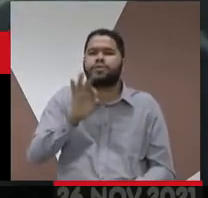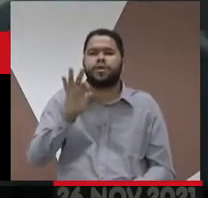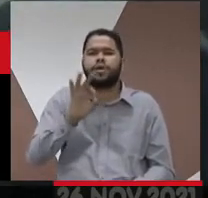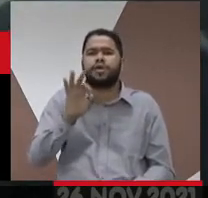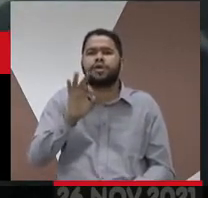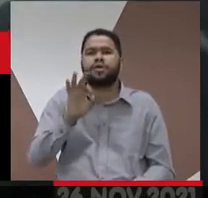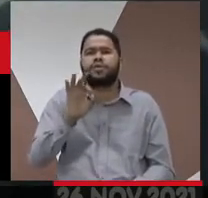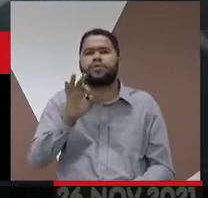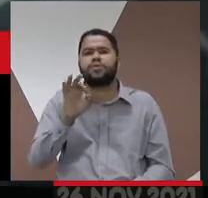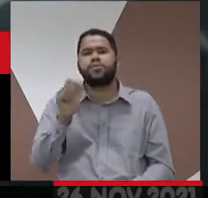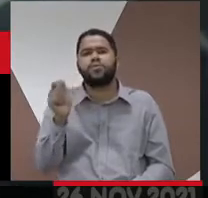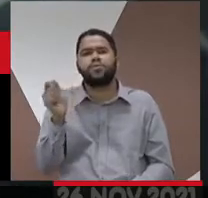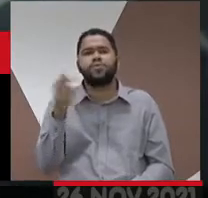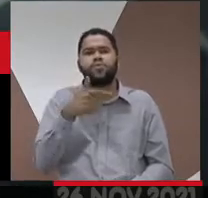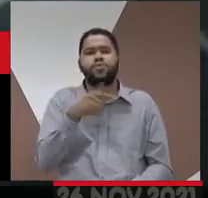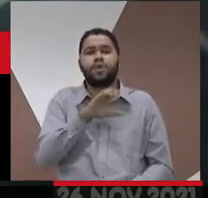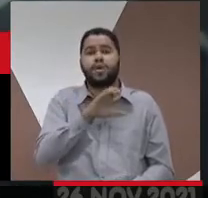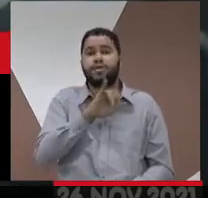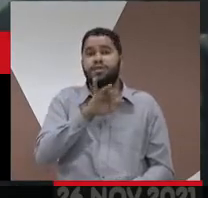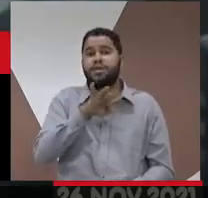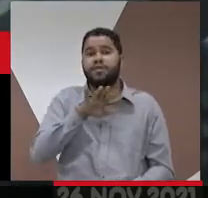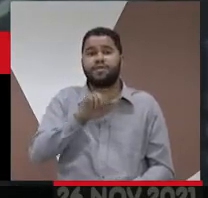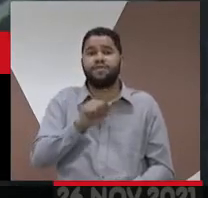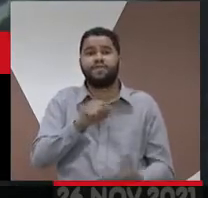superiores àquele que a própria CEINFRA adota.